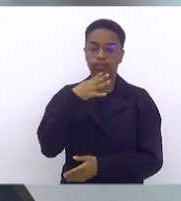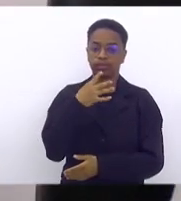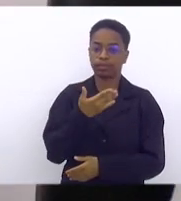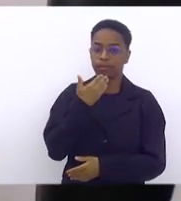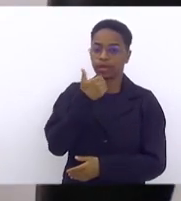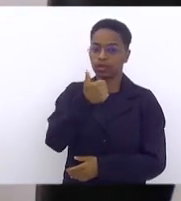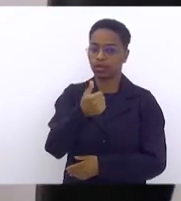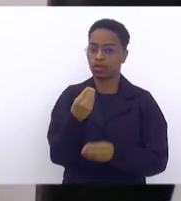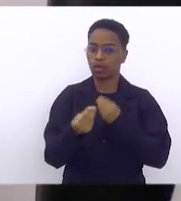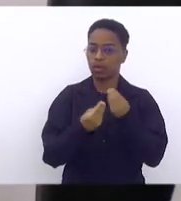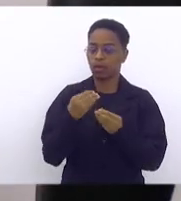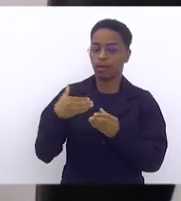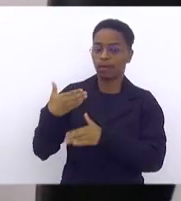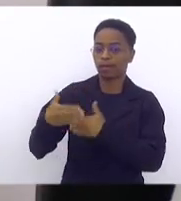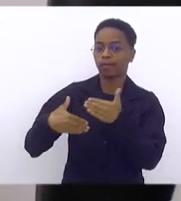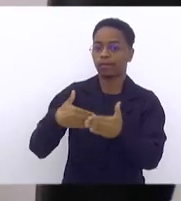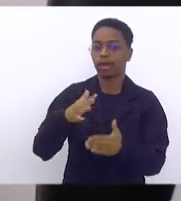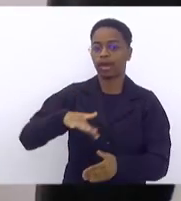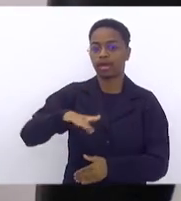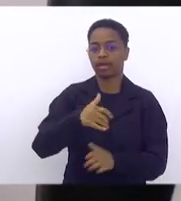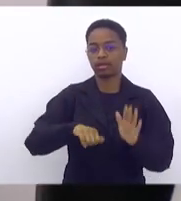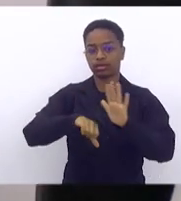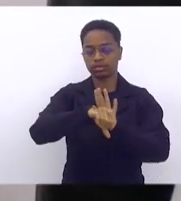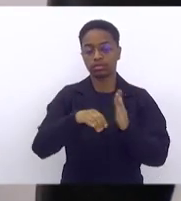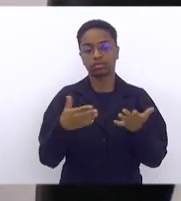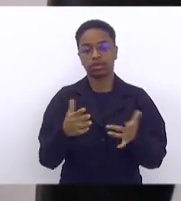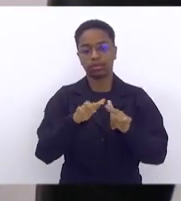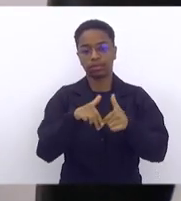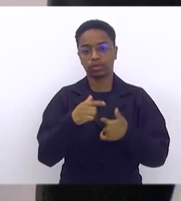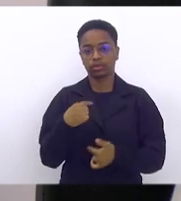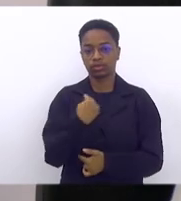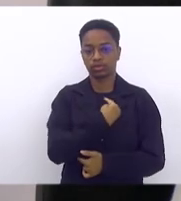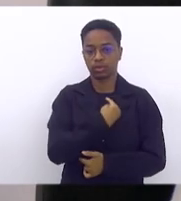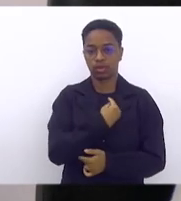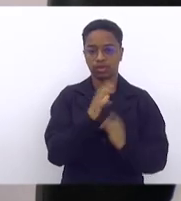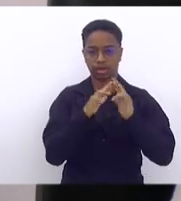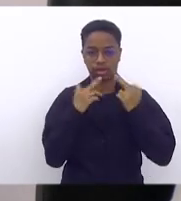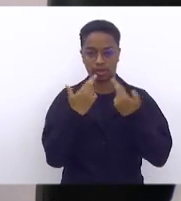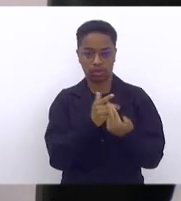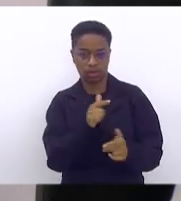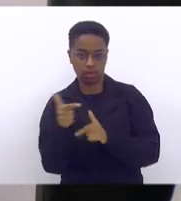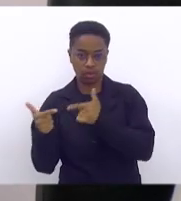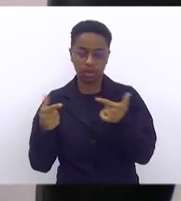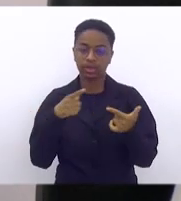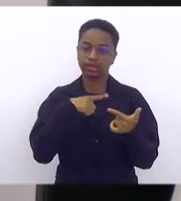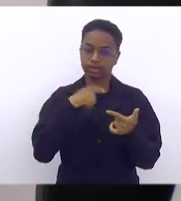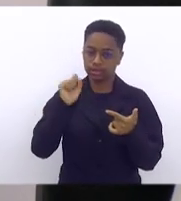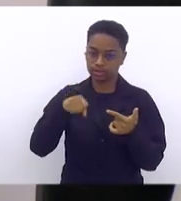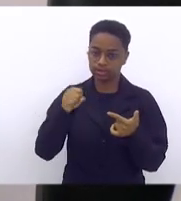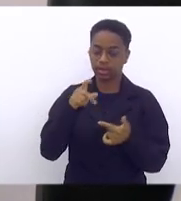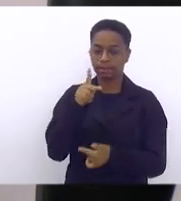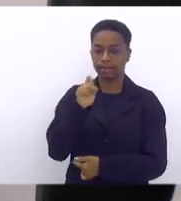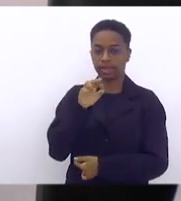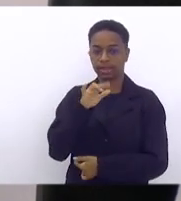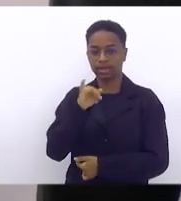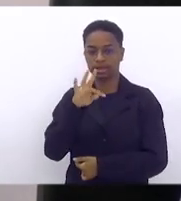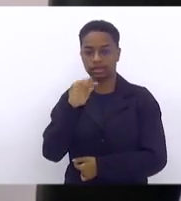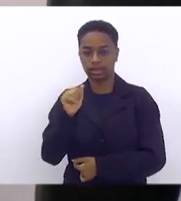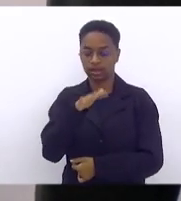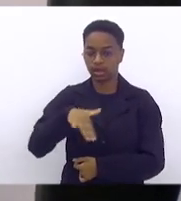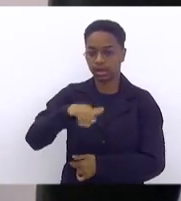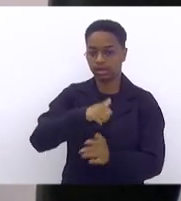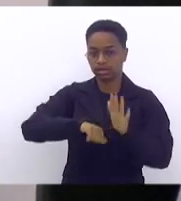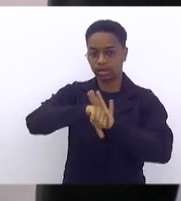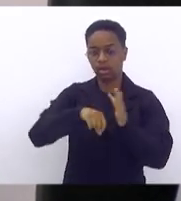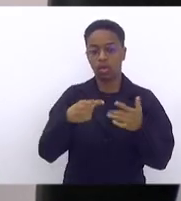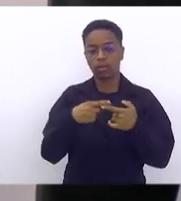pouco mais do processo criminal. E é por isso que as nossas próximas oitivas teremos uma perita criminal que hoje trabalha